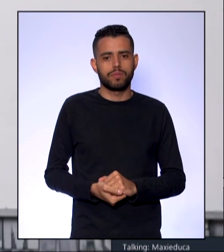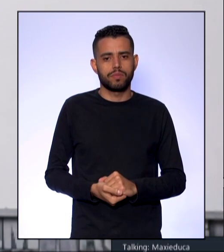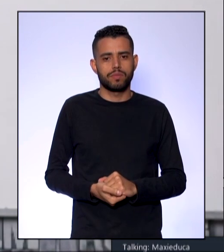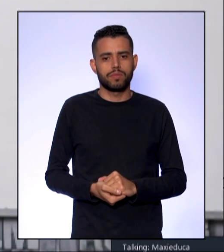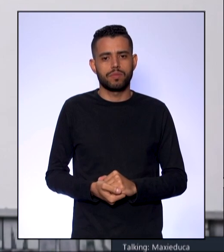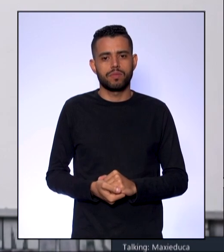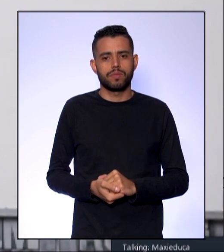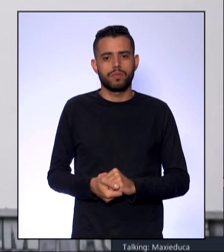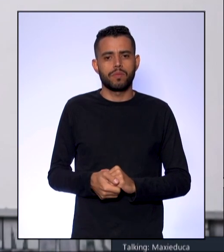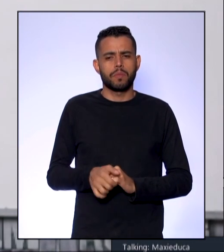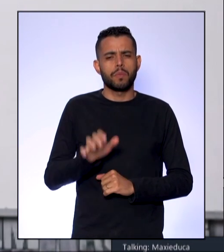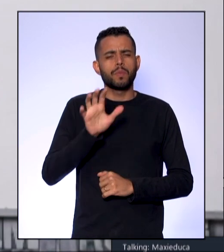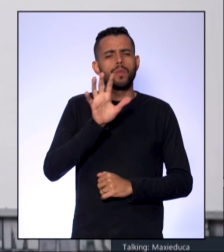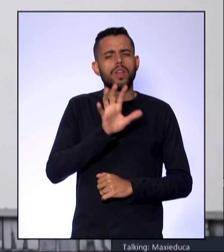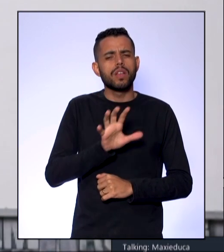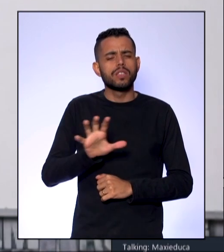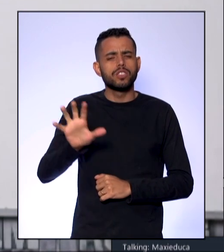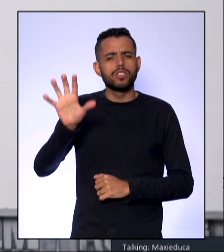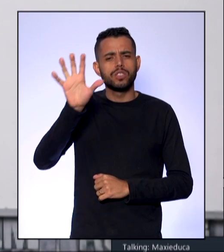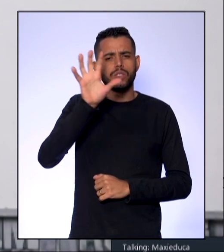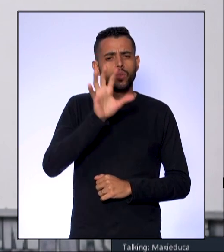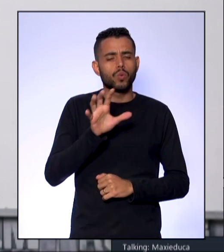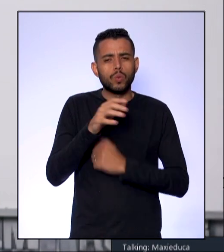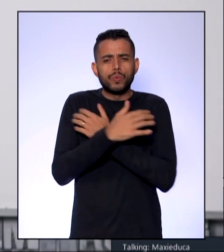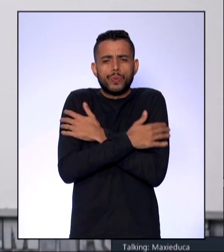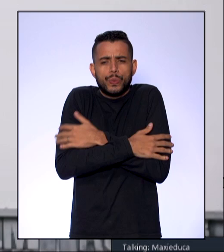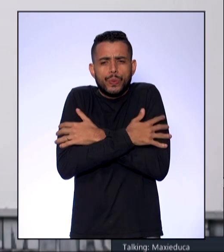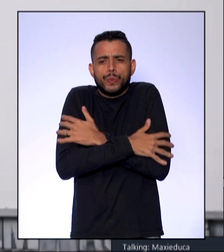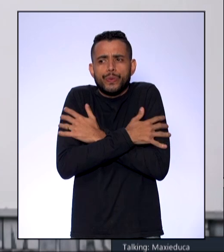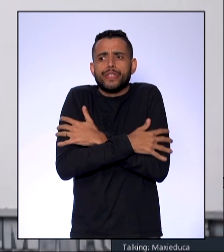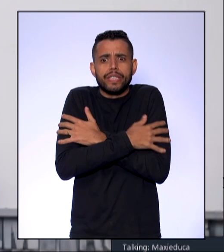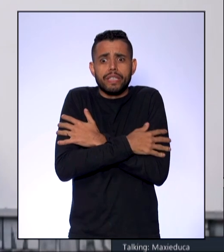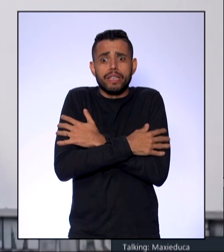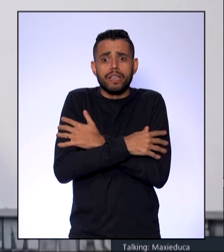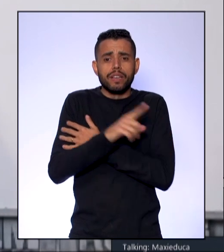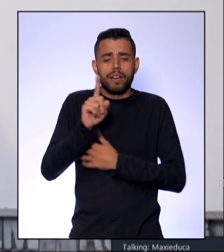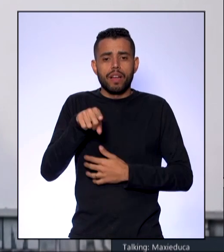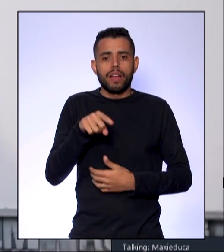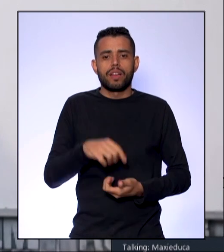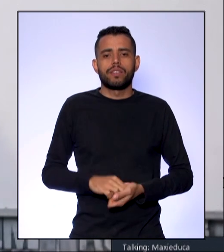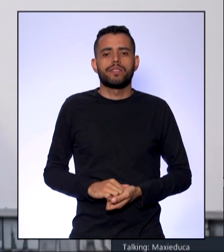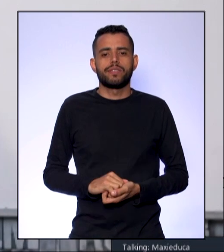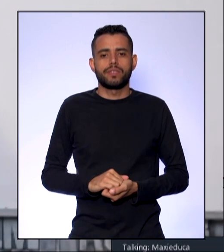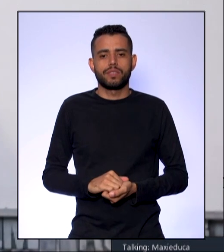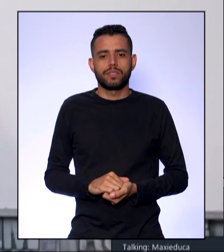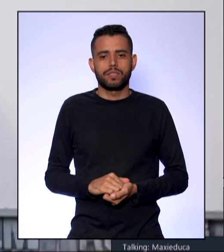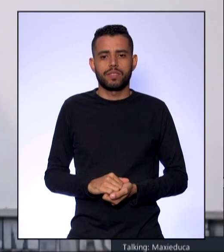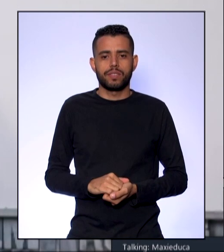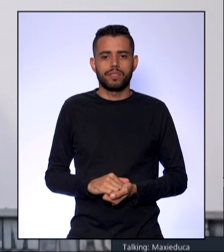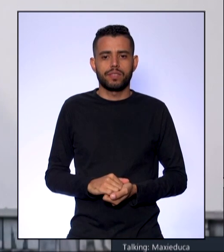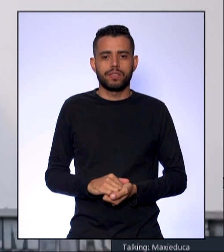é uma região bastante fria, que nós chamamos de